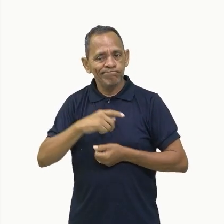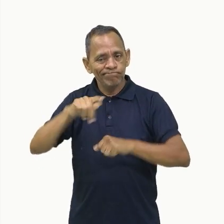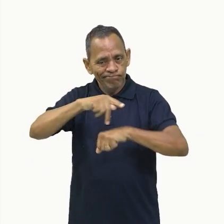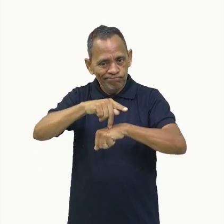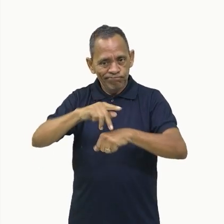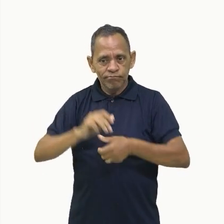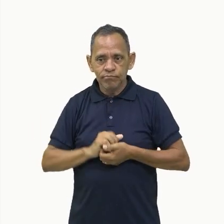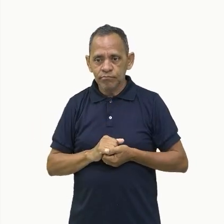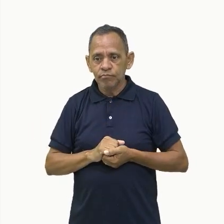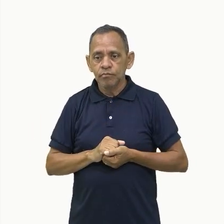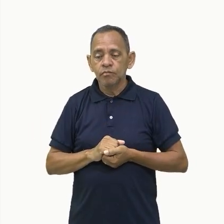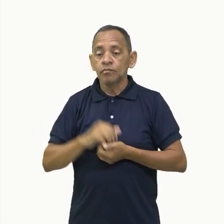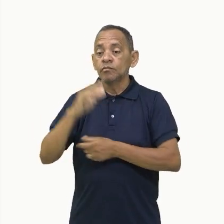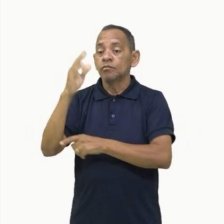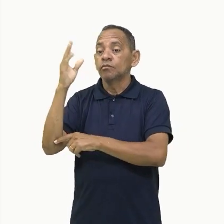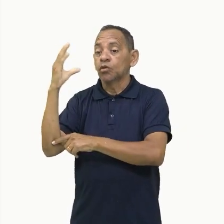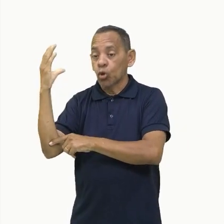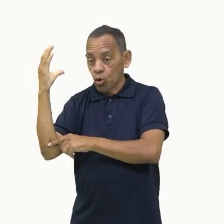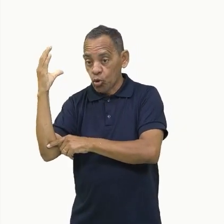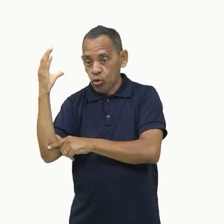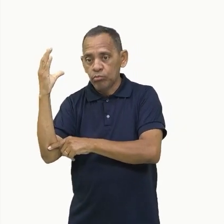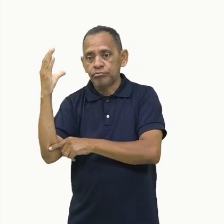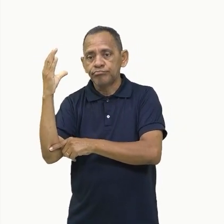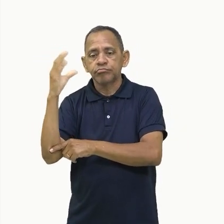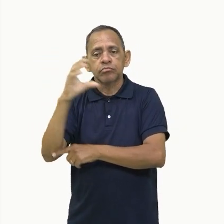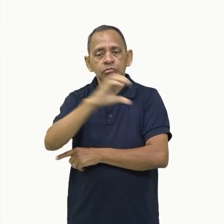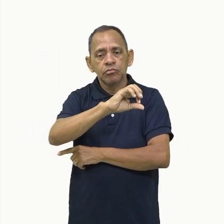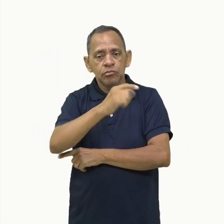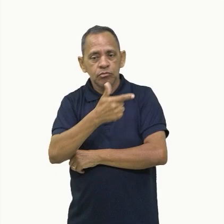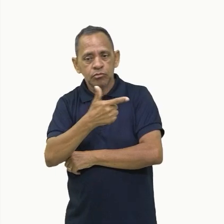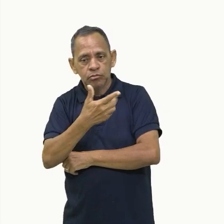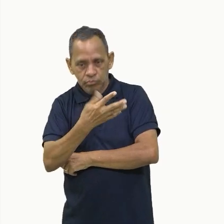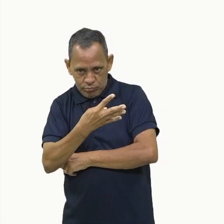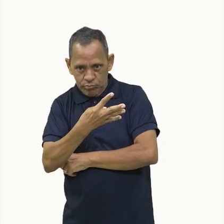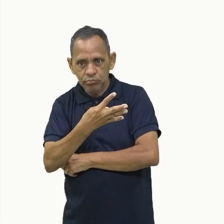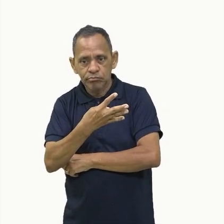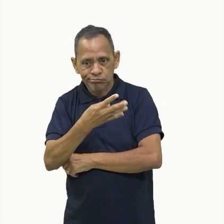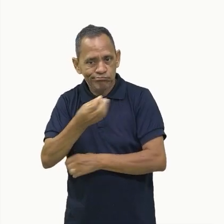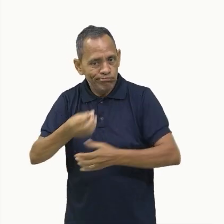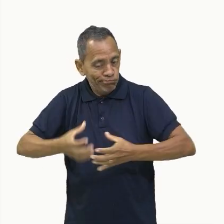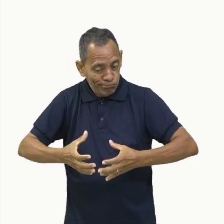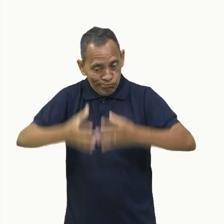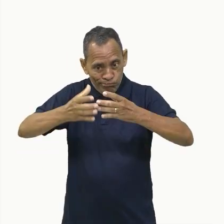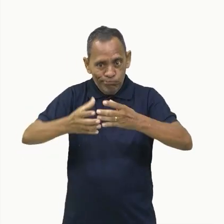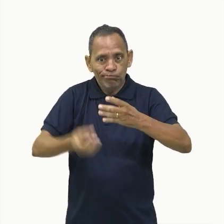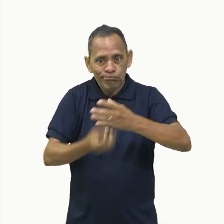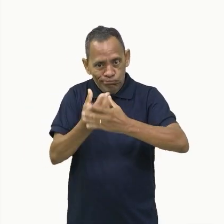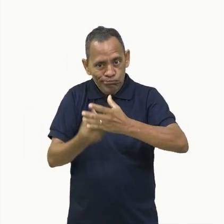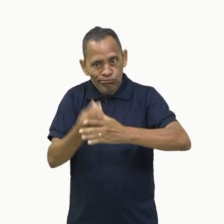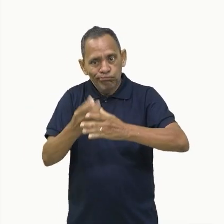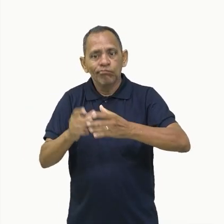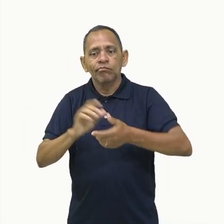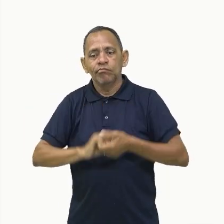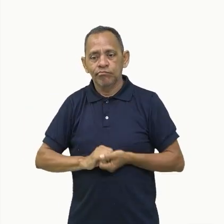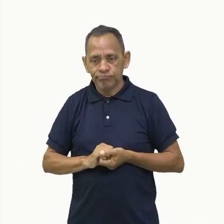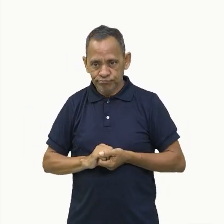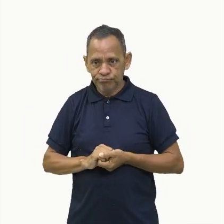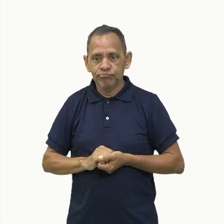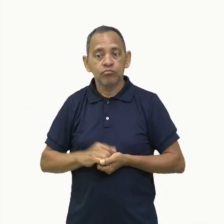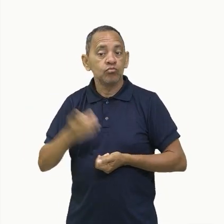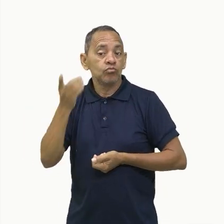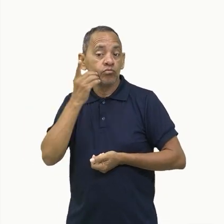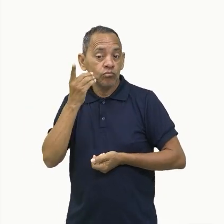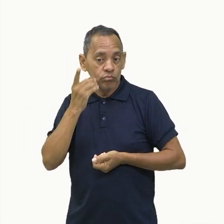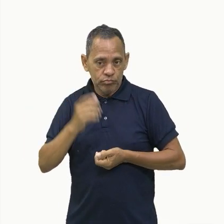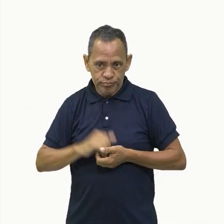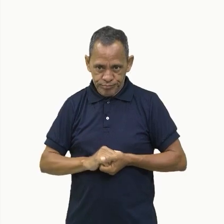Agora, a Colômbia, né, já vem aí com 924 produção desses barris por